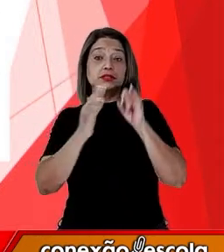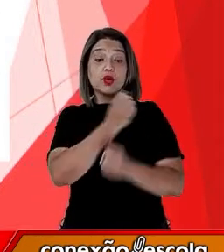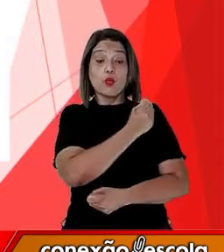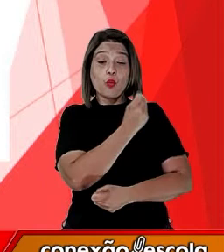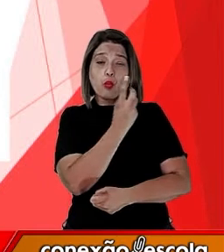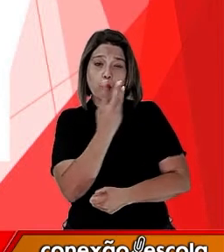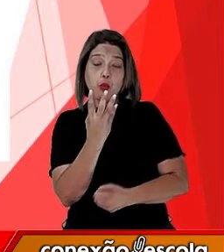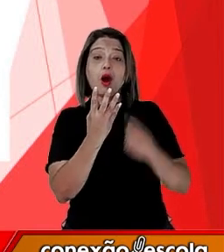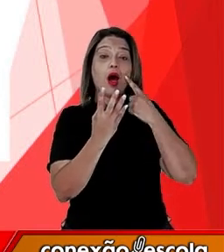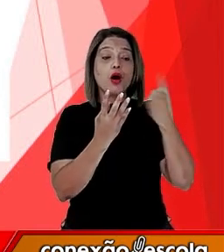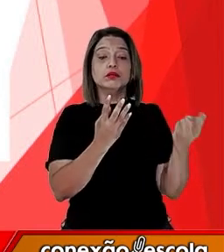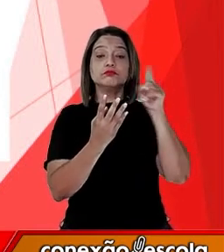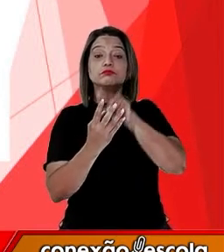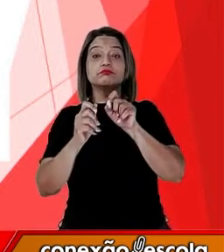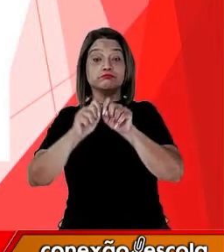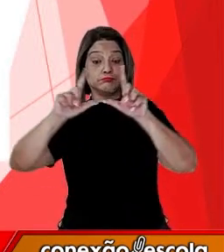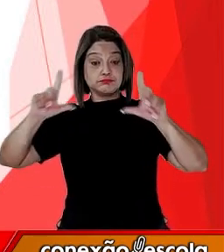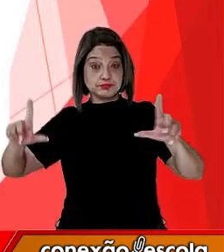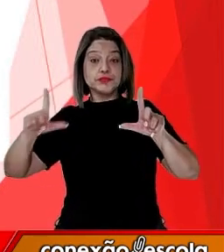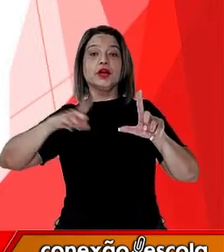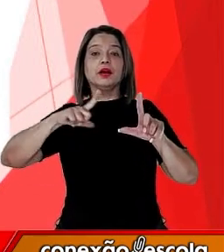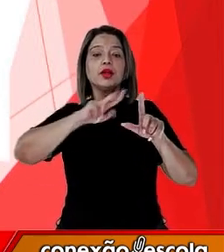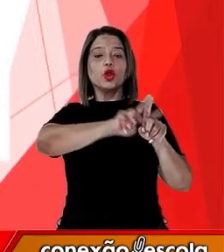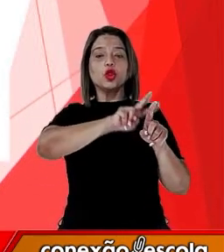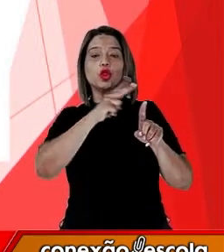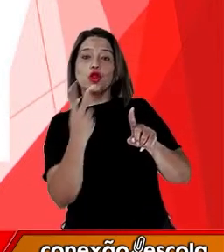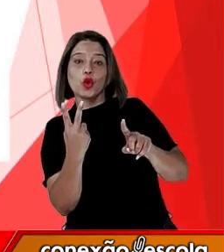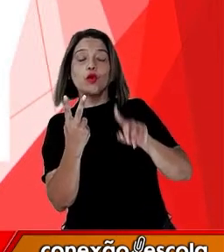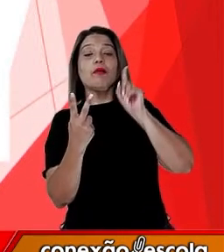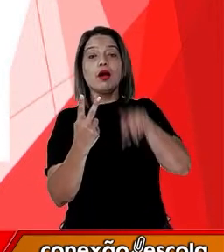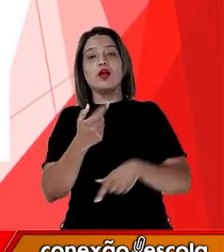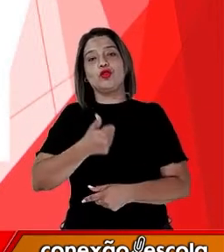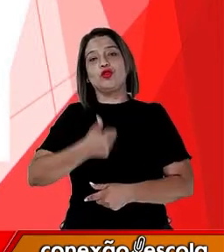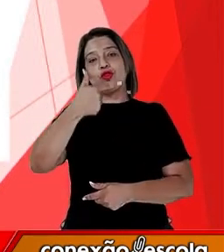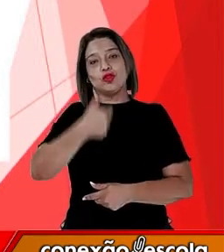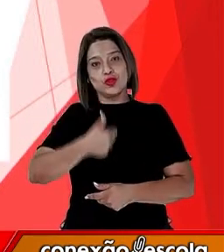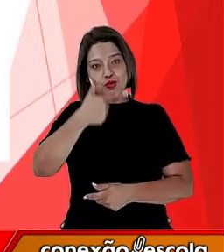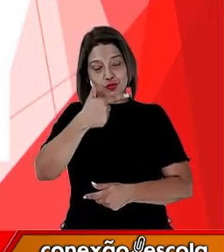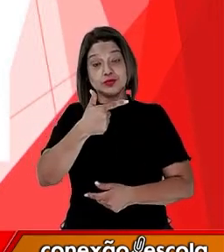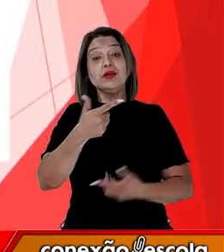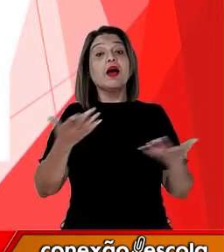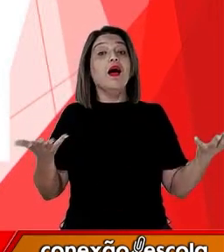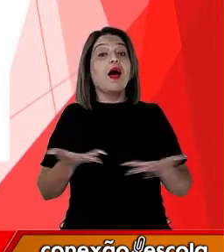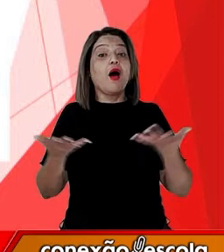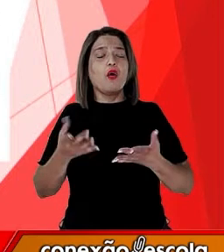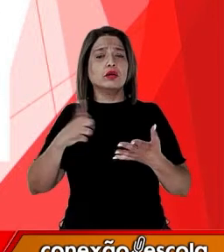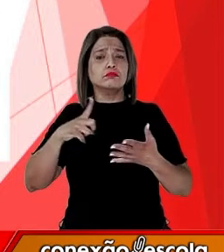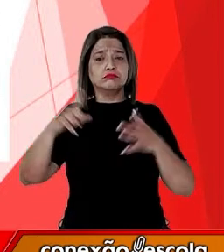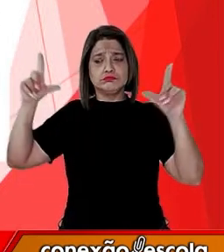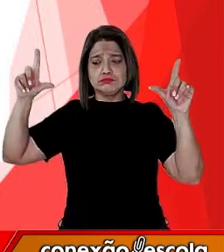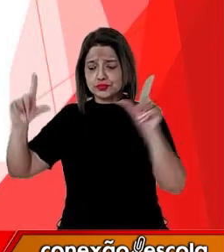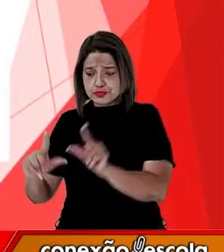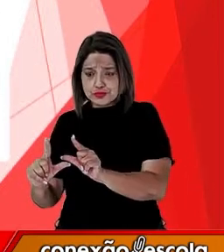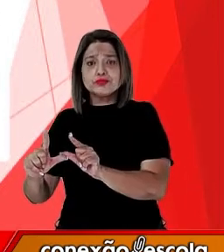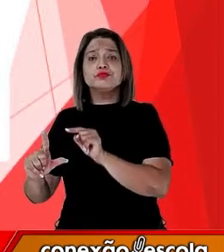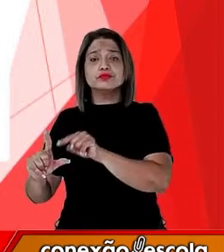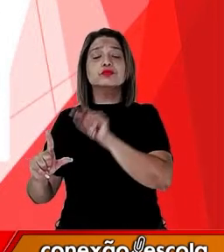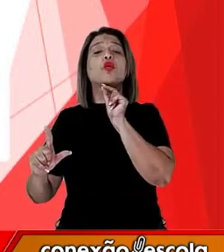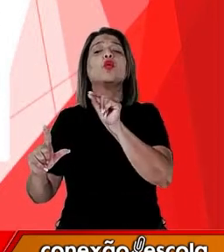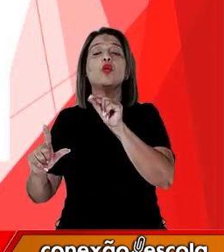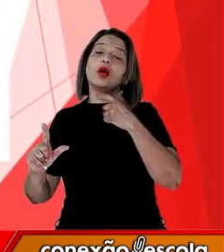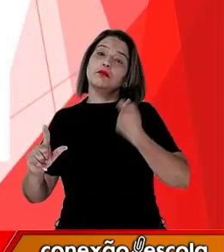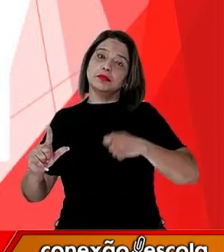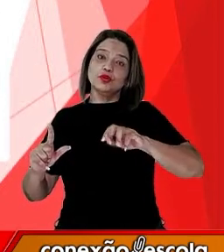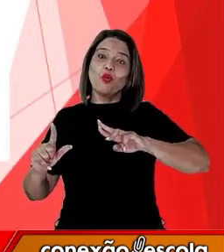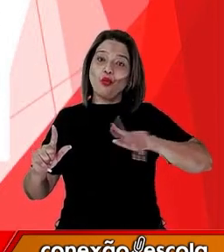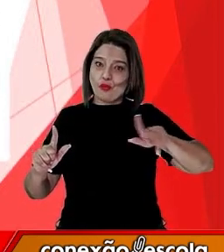tem 12, ou seja, o dobro. Na figura de redução, o contrário aconteceu. Eu